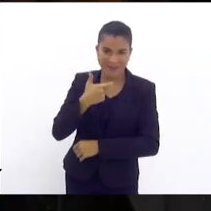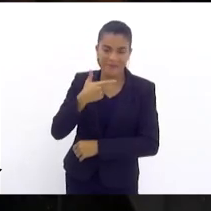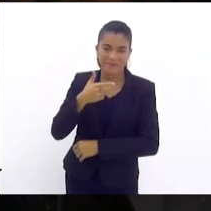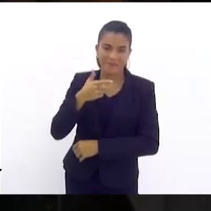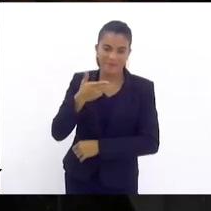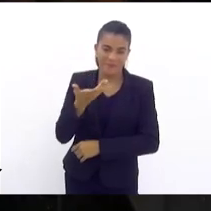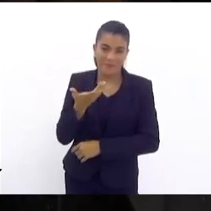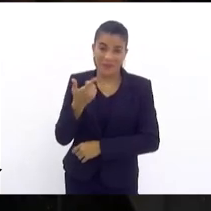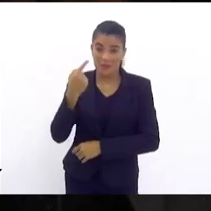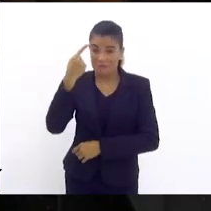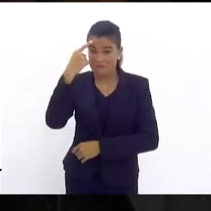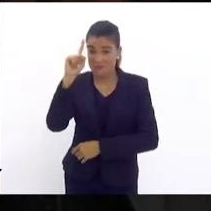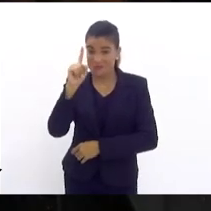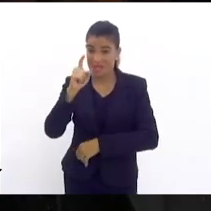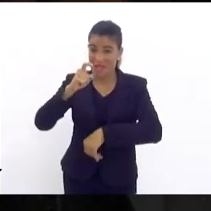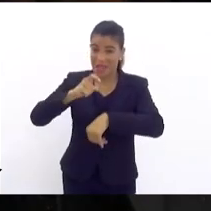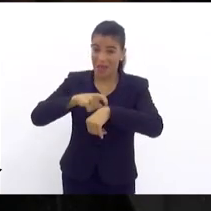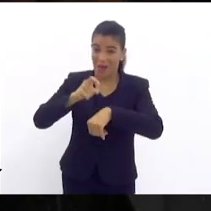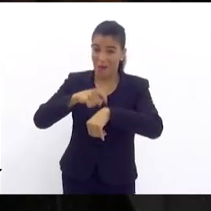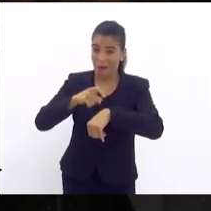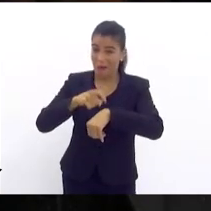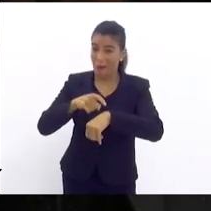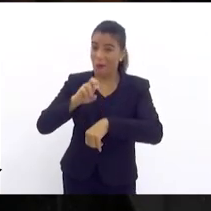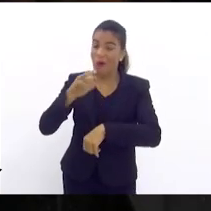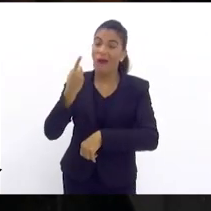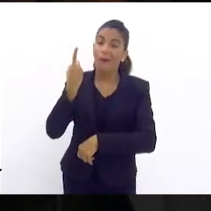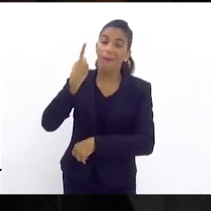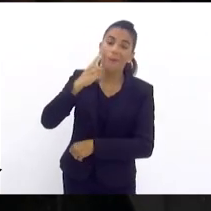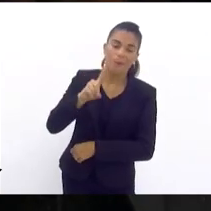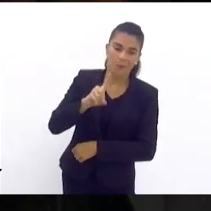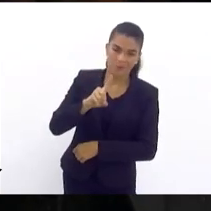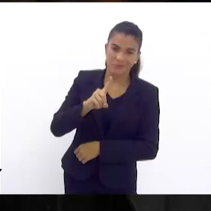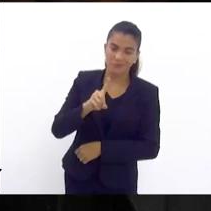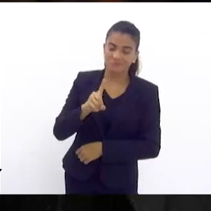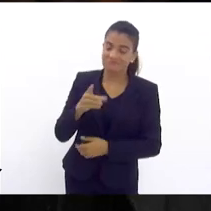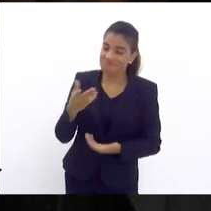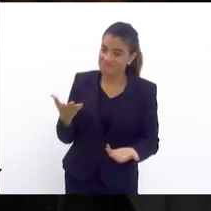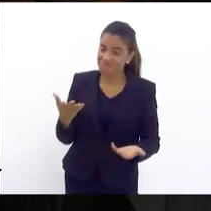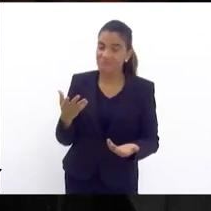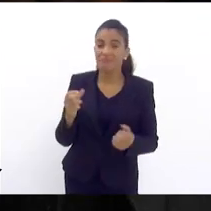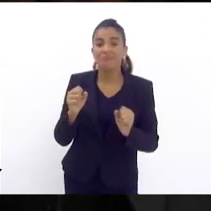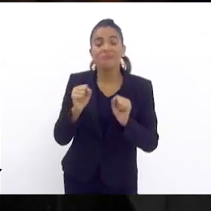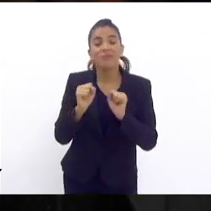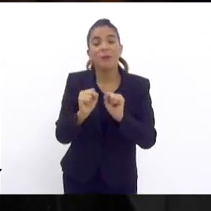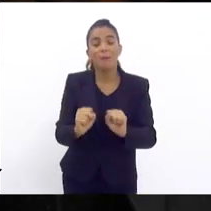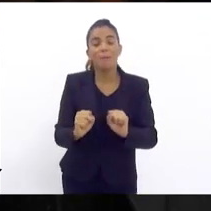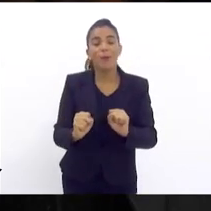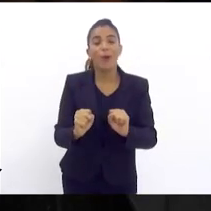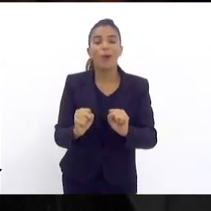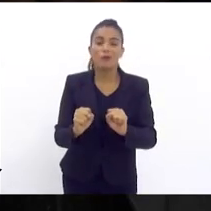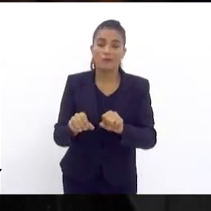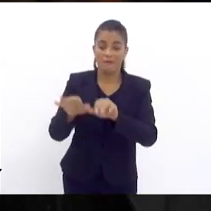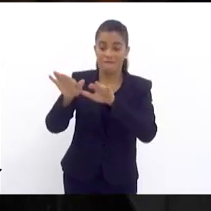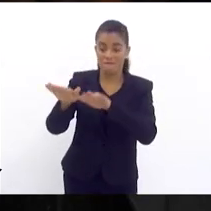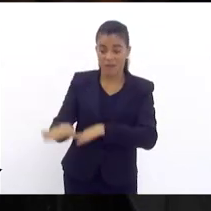eu não sei se é ocasional ou propositalmente pode ter ficado